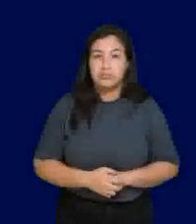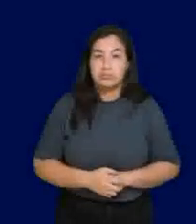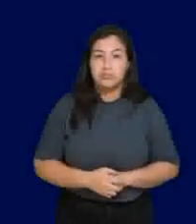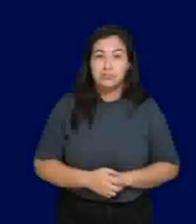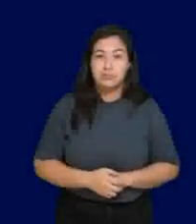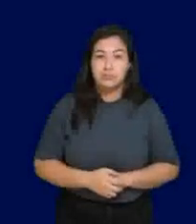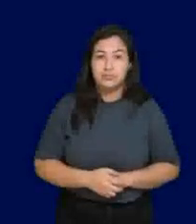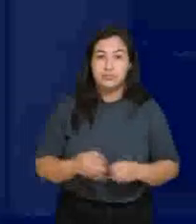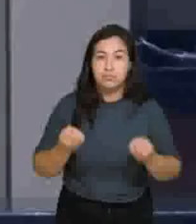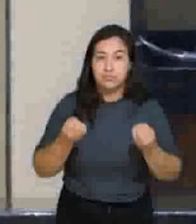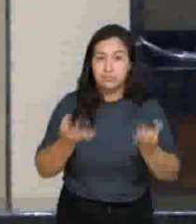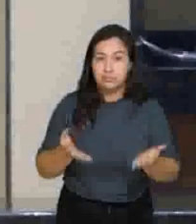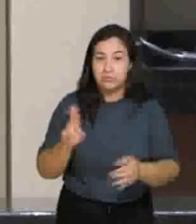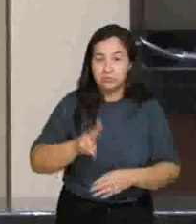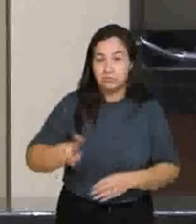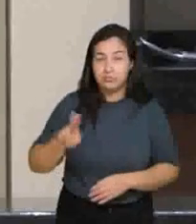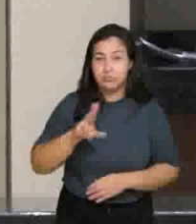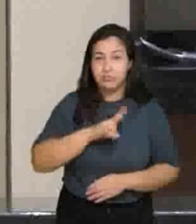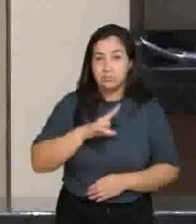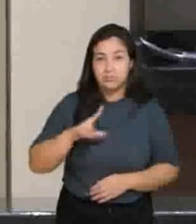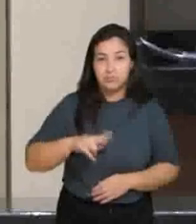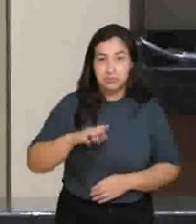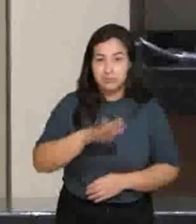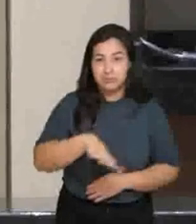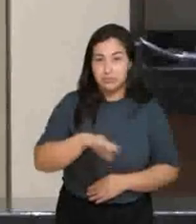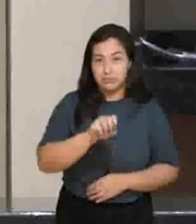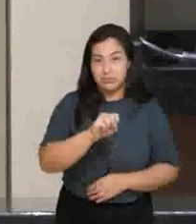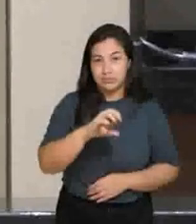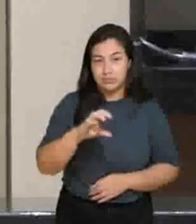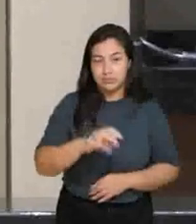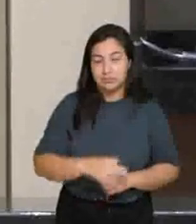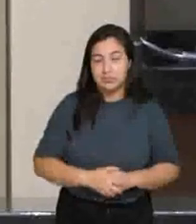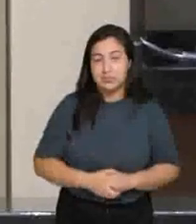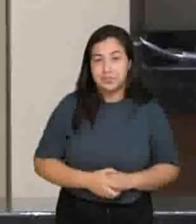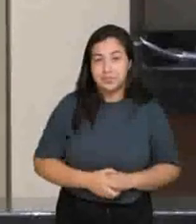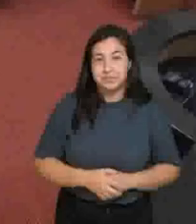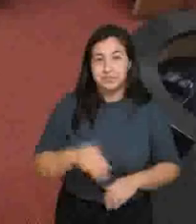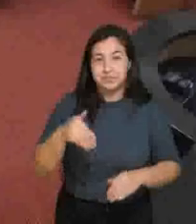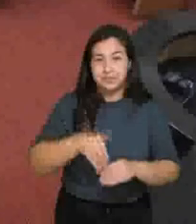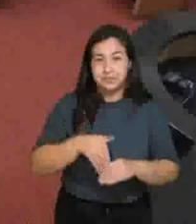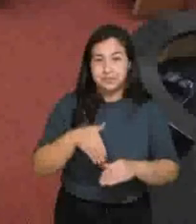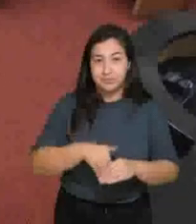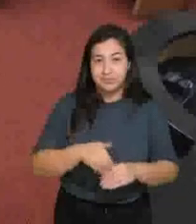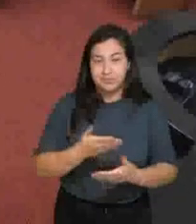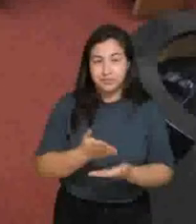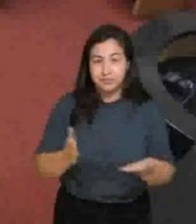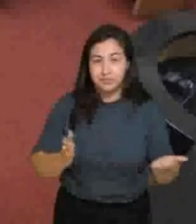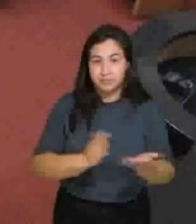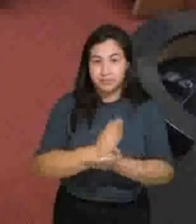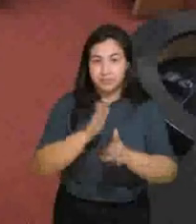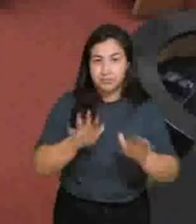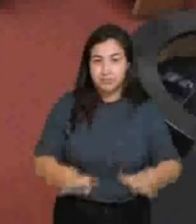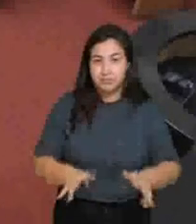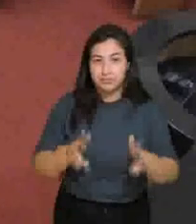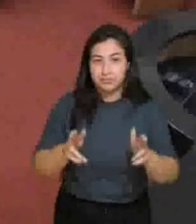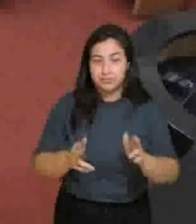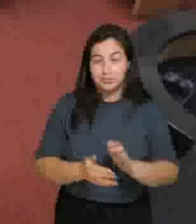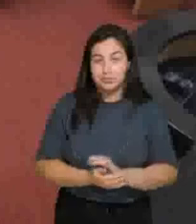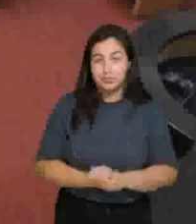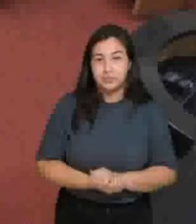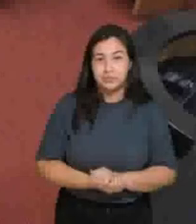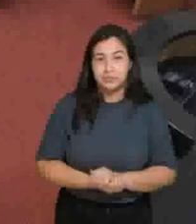o título de utilidade pública estadual no âmbito do Estado de Santa Catarina. Em votação, deputados que aprovam, permaneçam como se